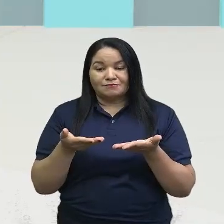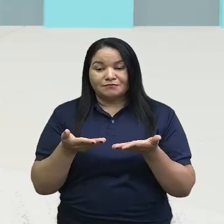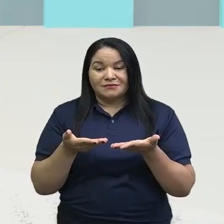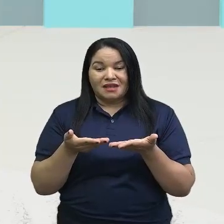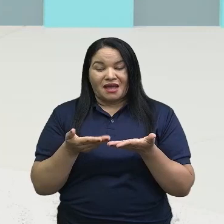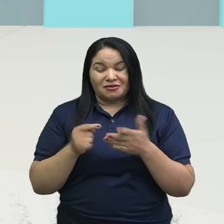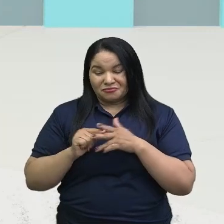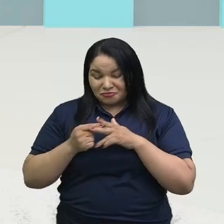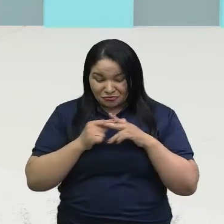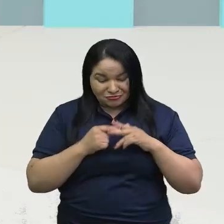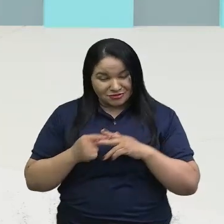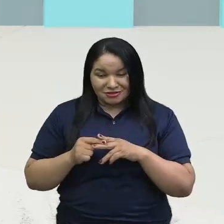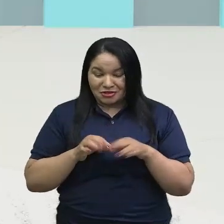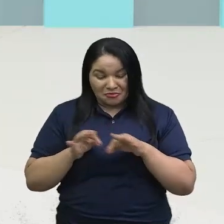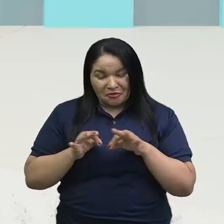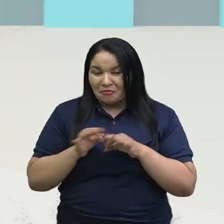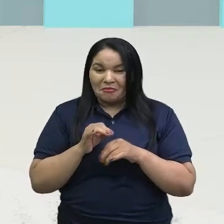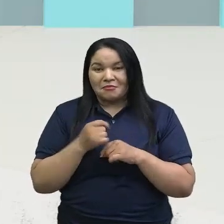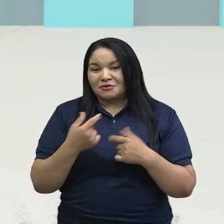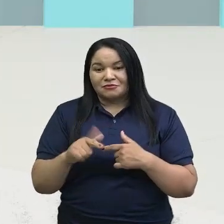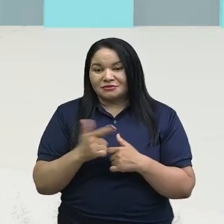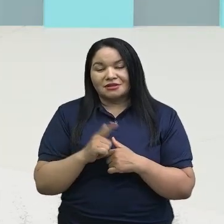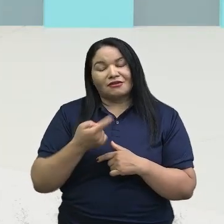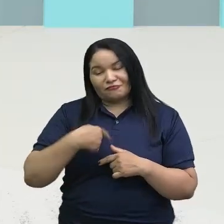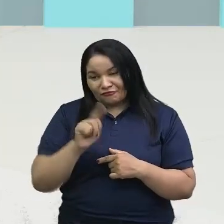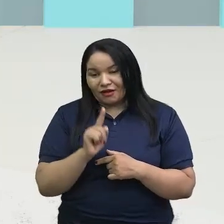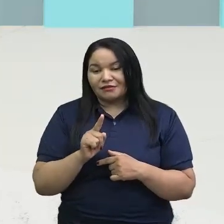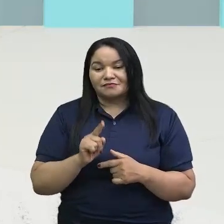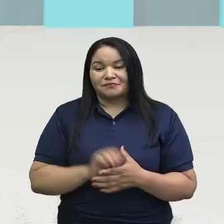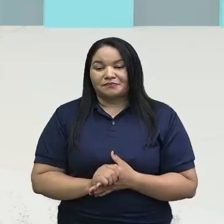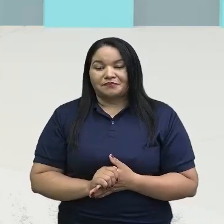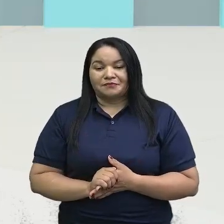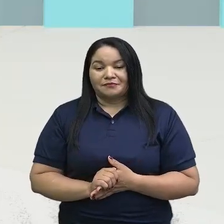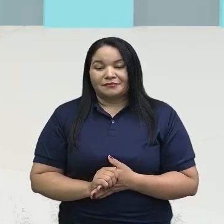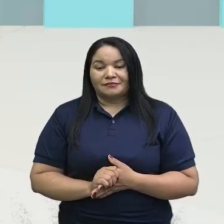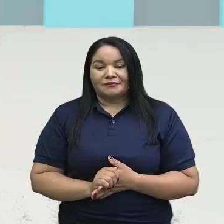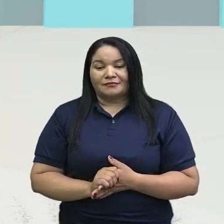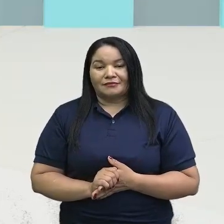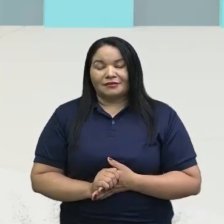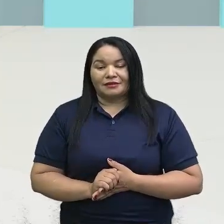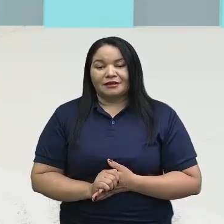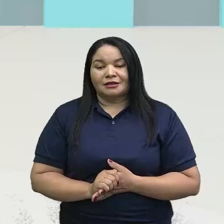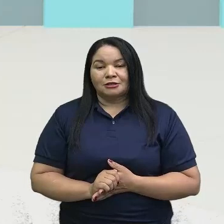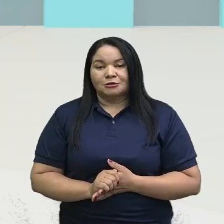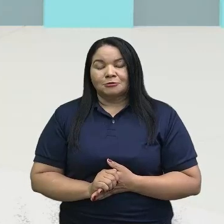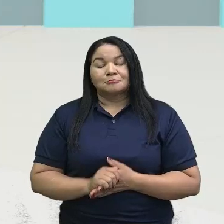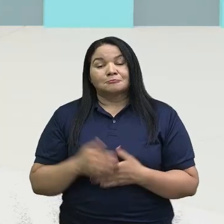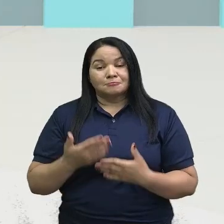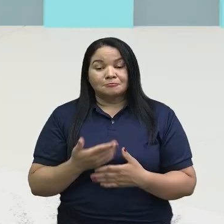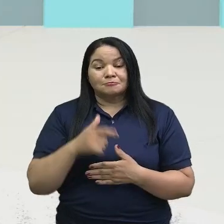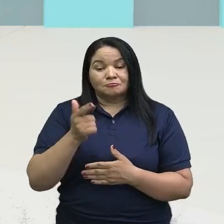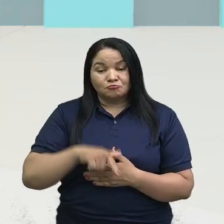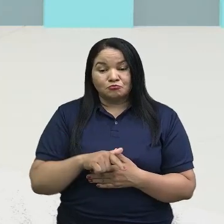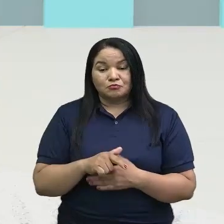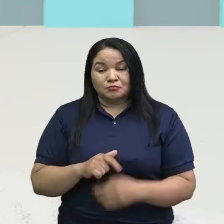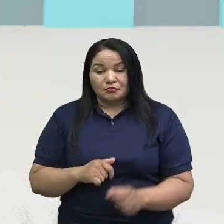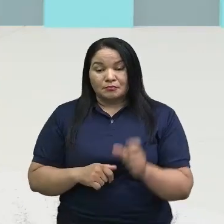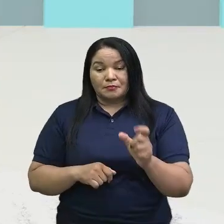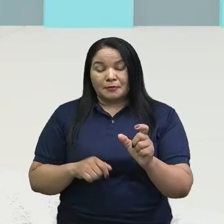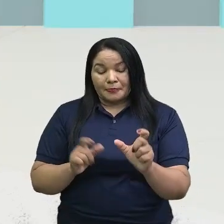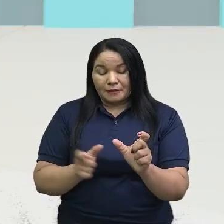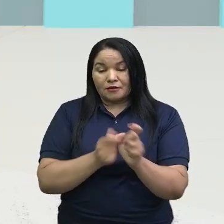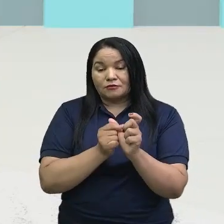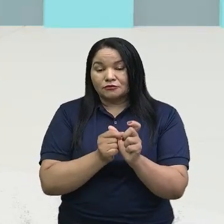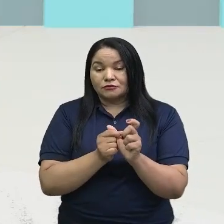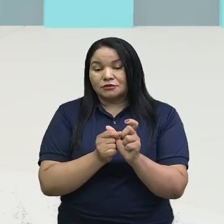para consertar. Então, vai sair a si mesmo. Então, observe que, mais uma vez, nós temos a conjunção mais presente